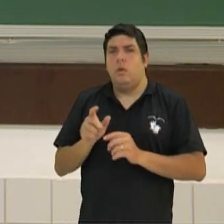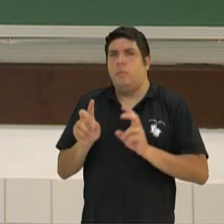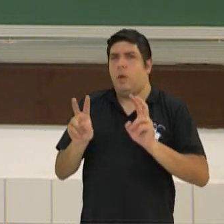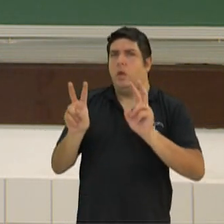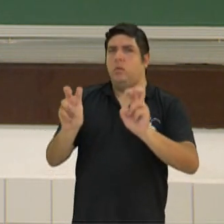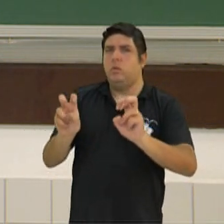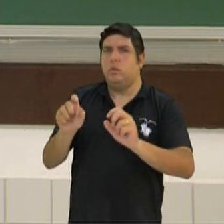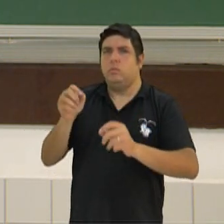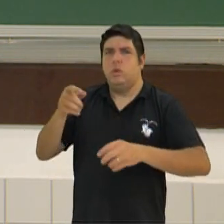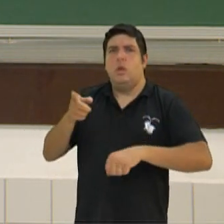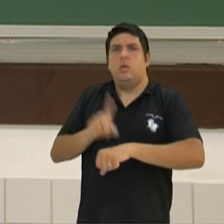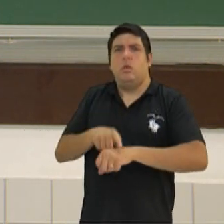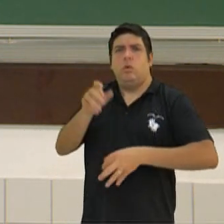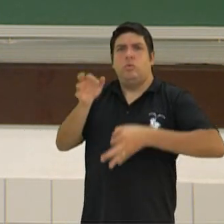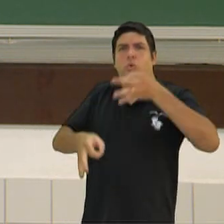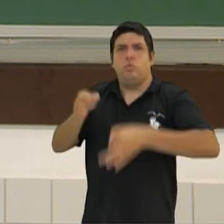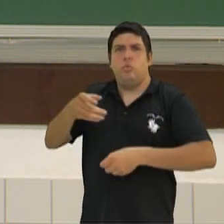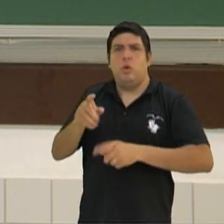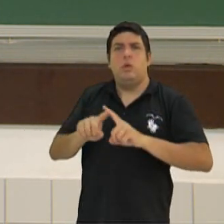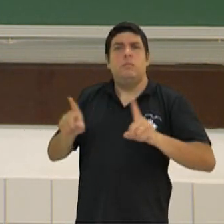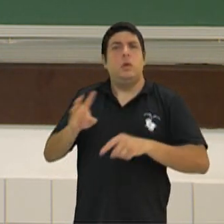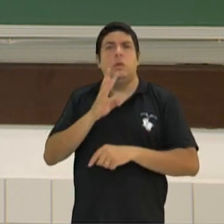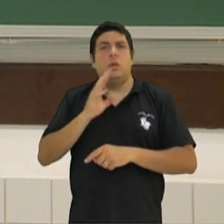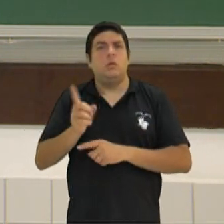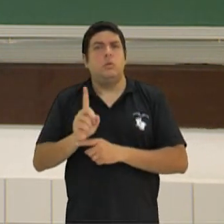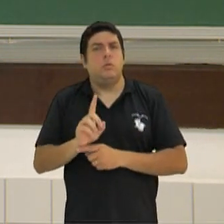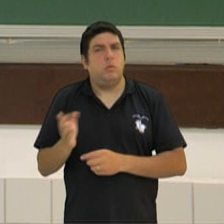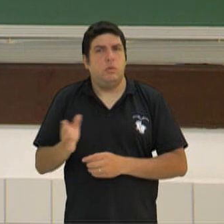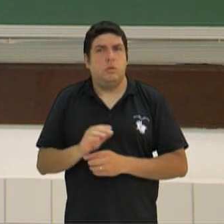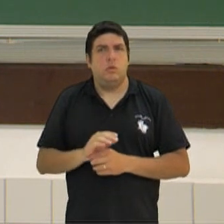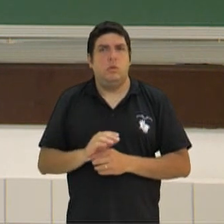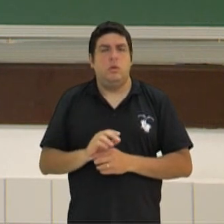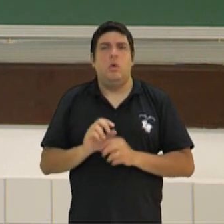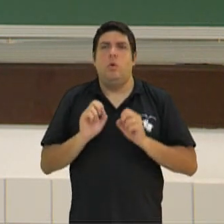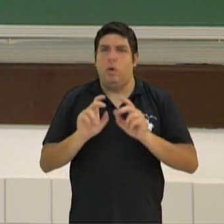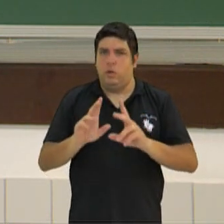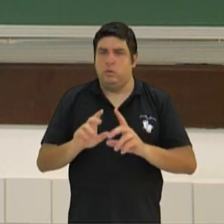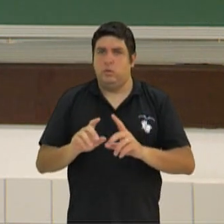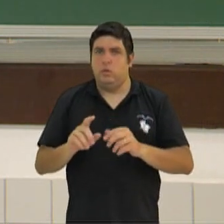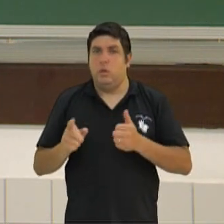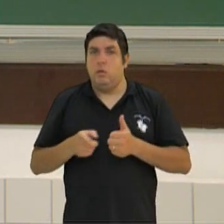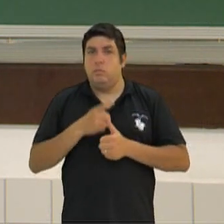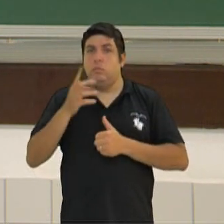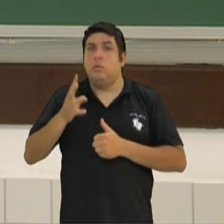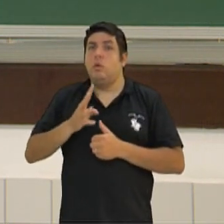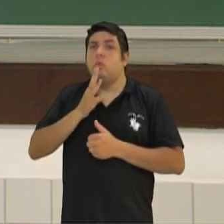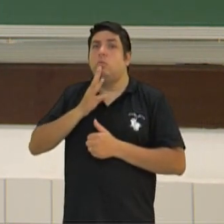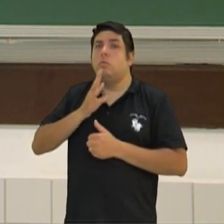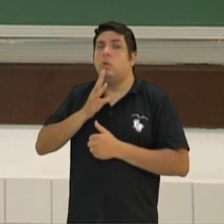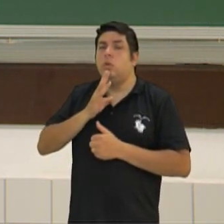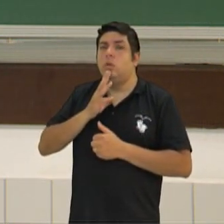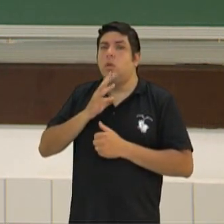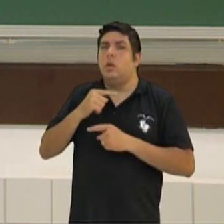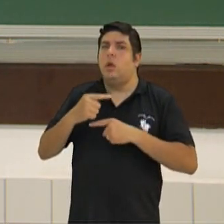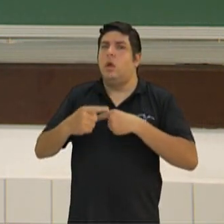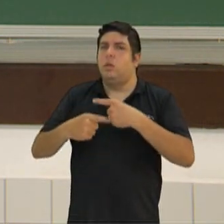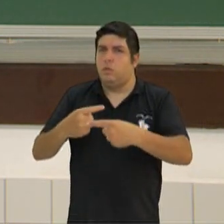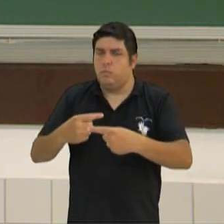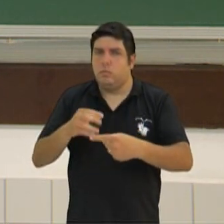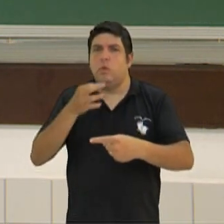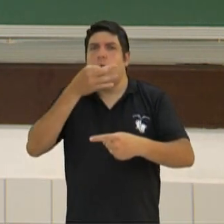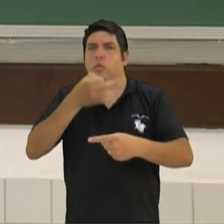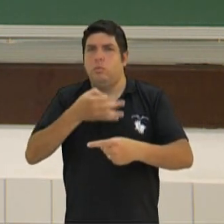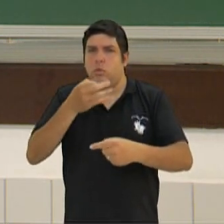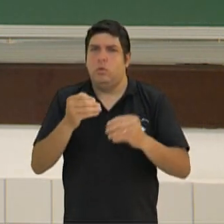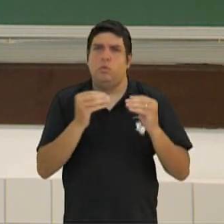tanto conhecimento. Porque a partir do momento que você conhece, beleza, aí agora você vai e opina. Independente da sua opinião, a favor